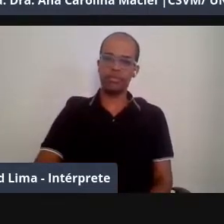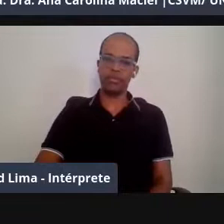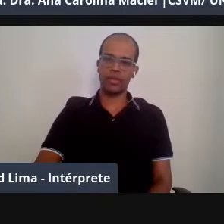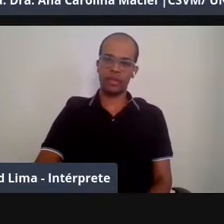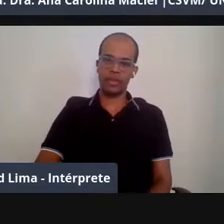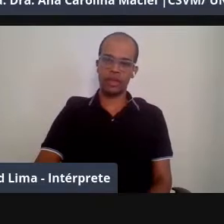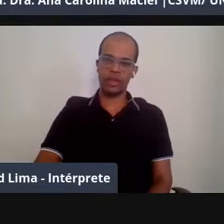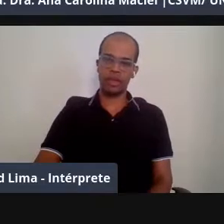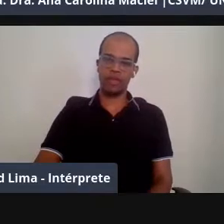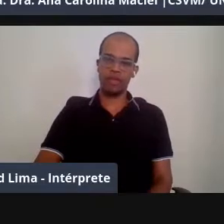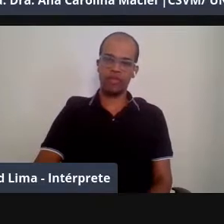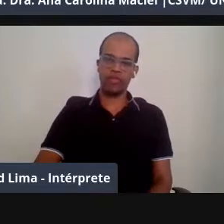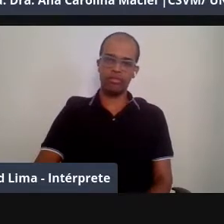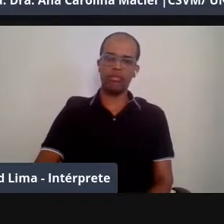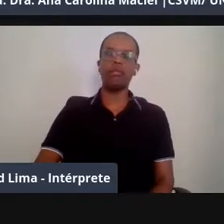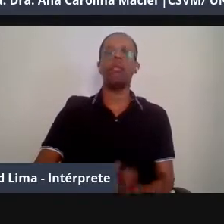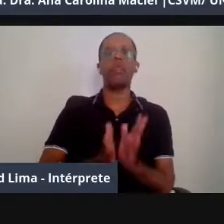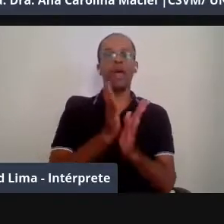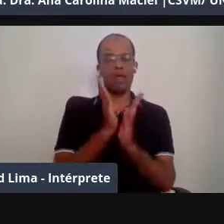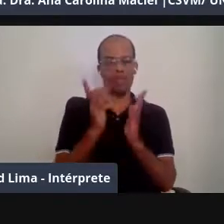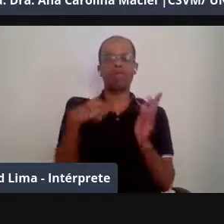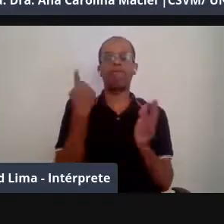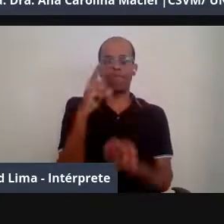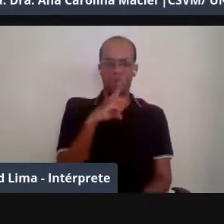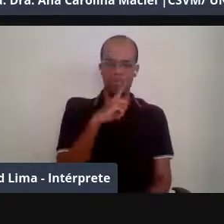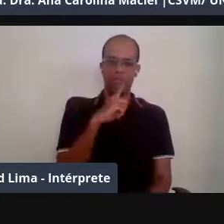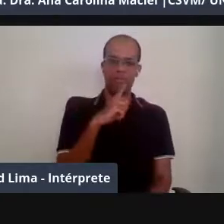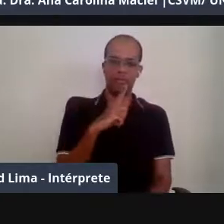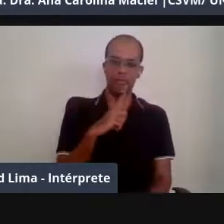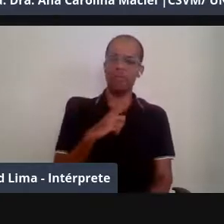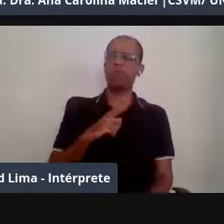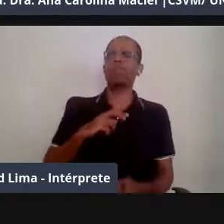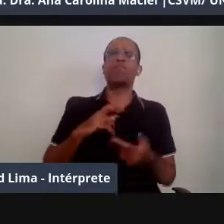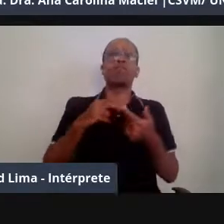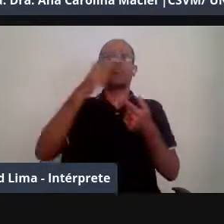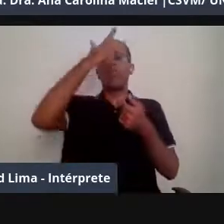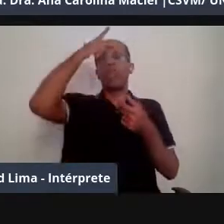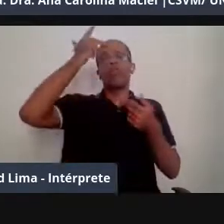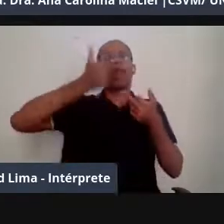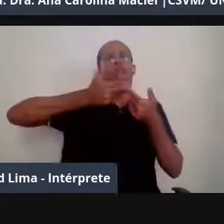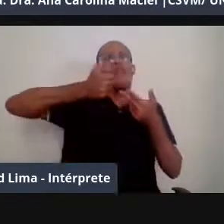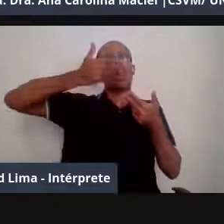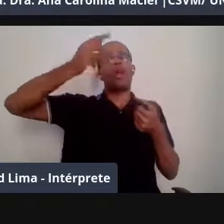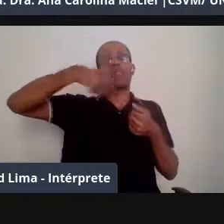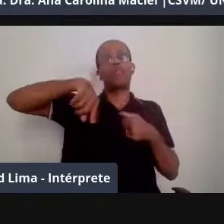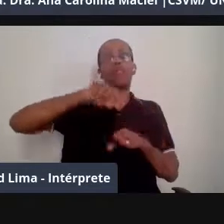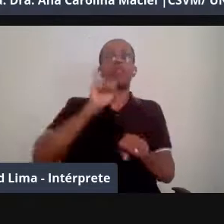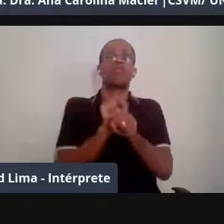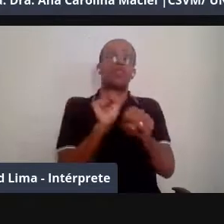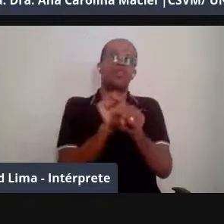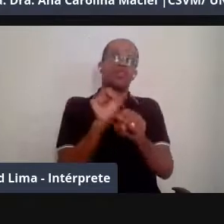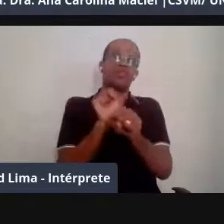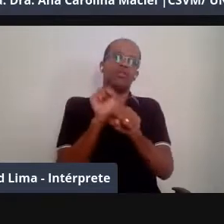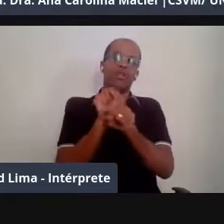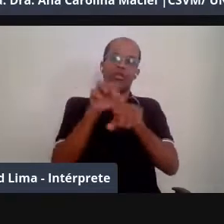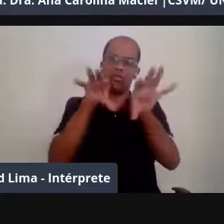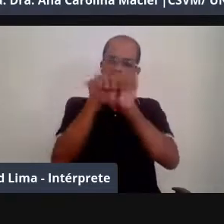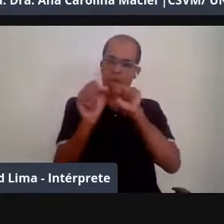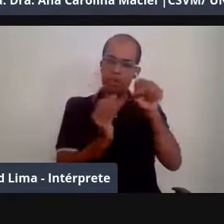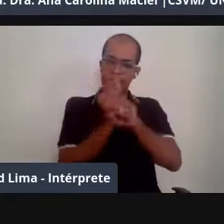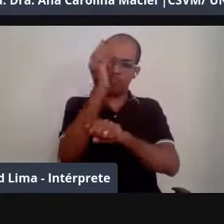como acho que alguns podem imaginar, milhares de pessoas aguardando para revalidar